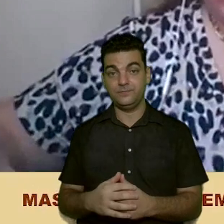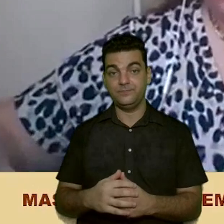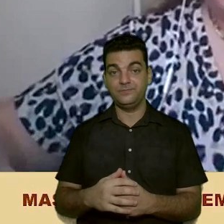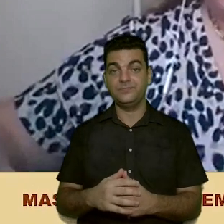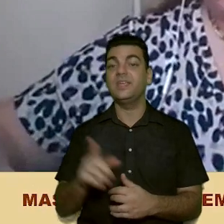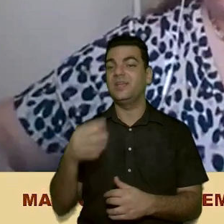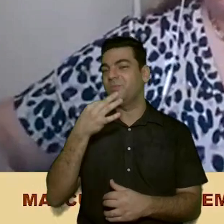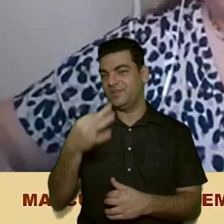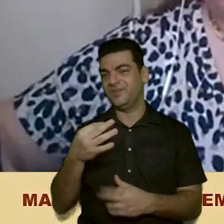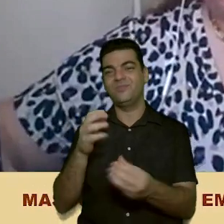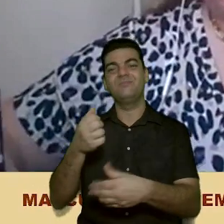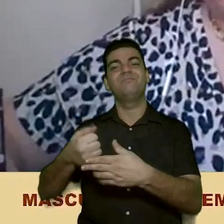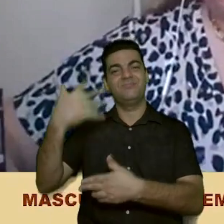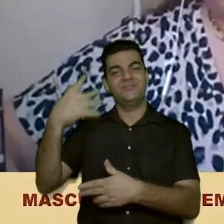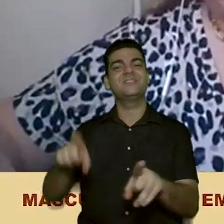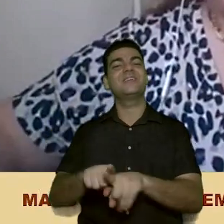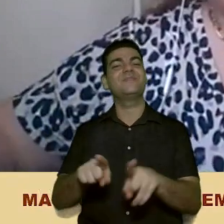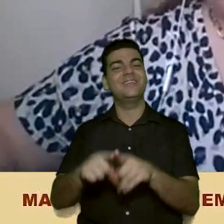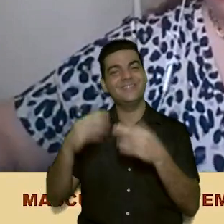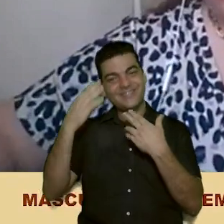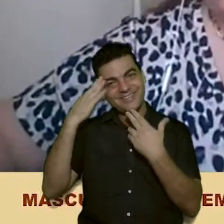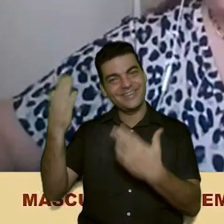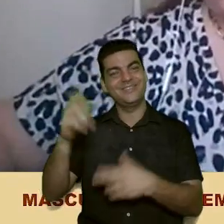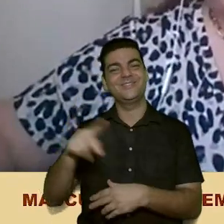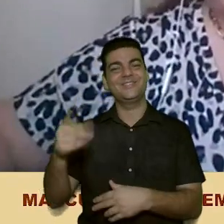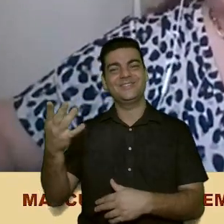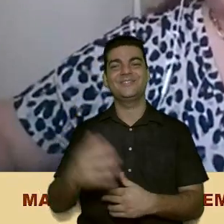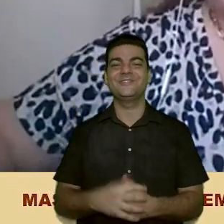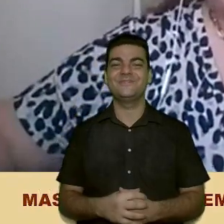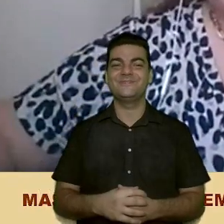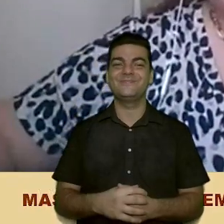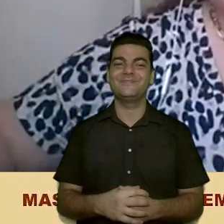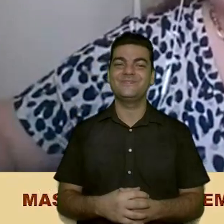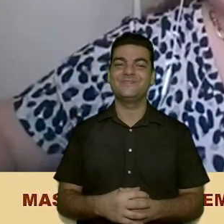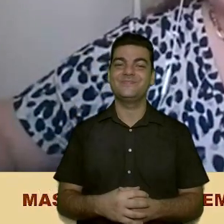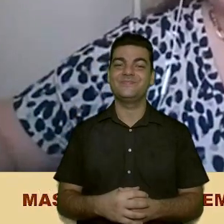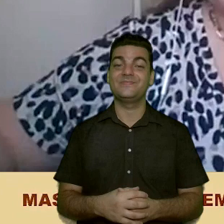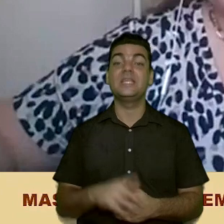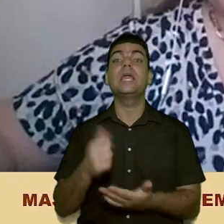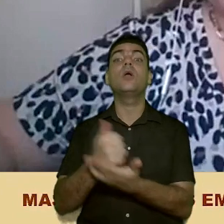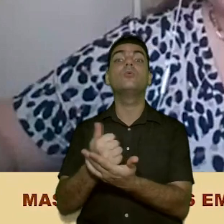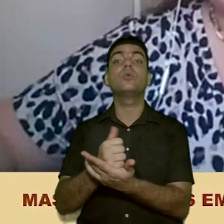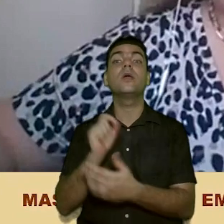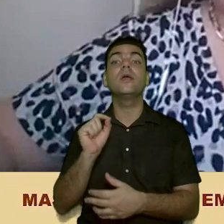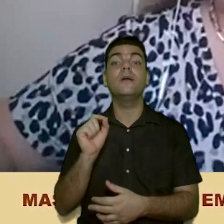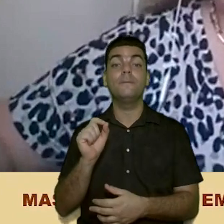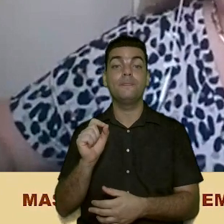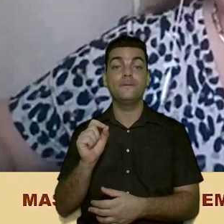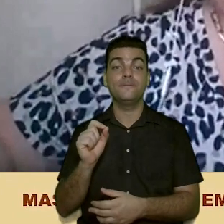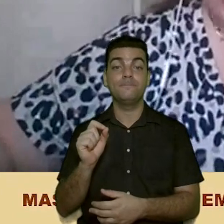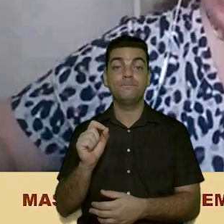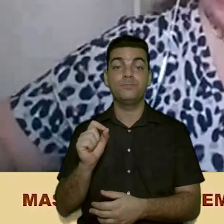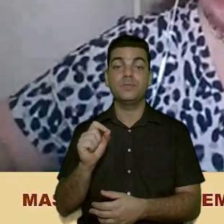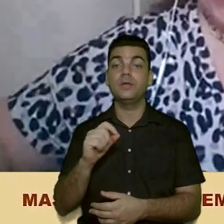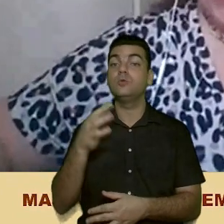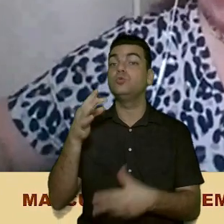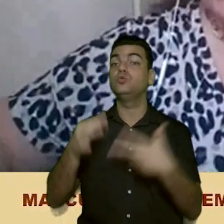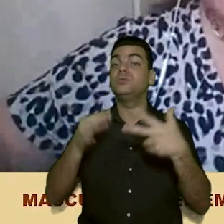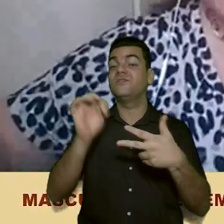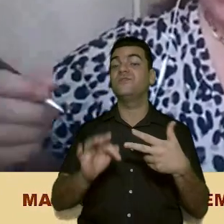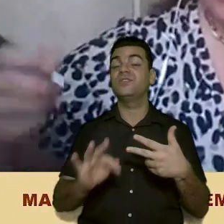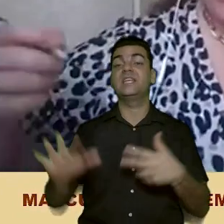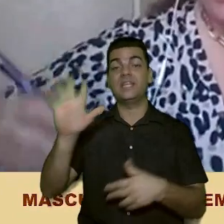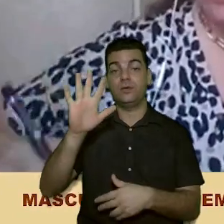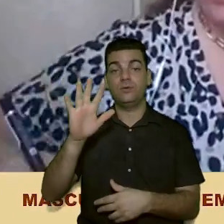o professor universitário Sérgio Barbosa, que inclusive também nos brindou com comentários no chat, e a quem eu agradeço muito também.